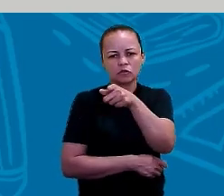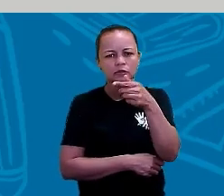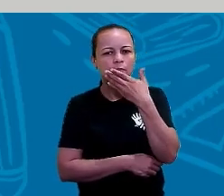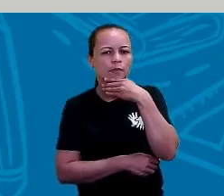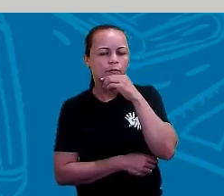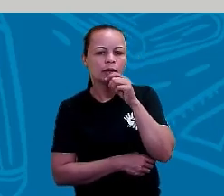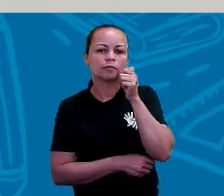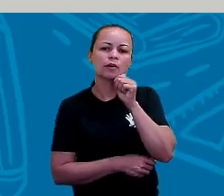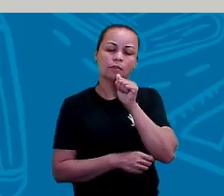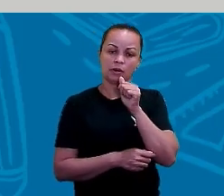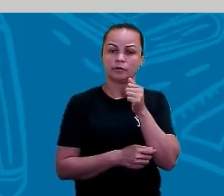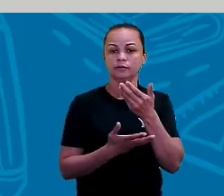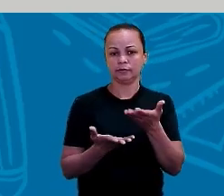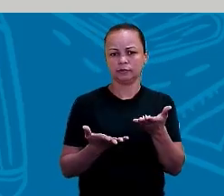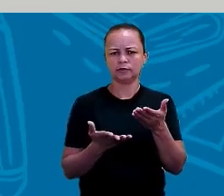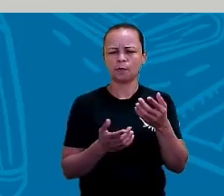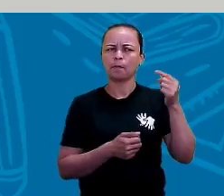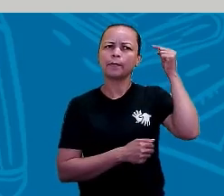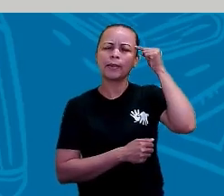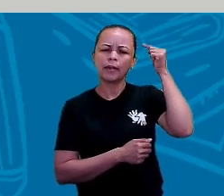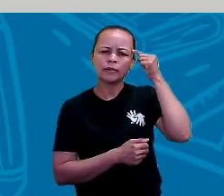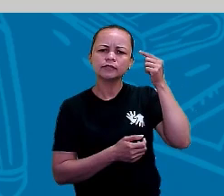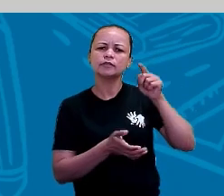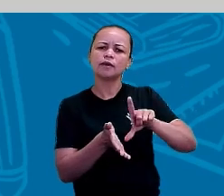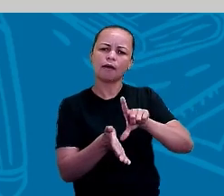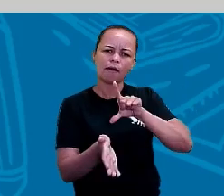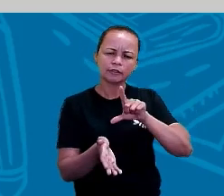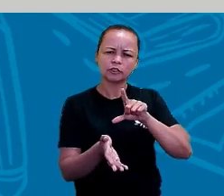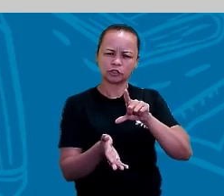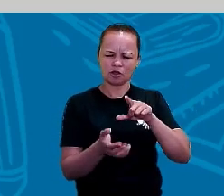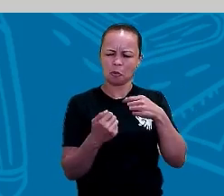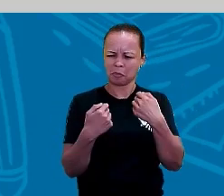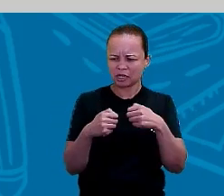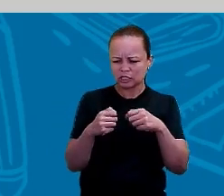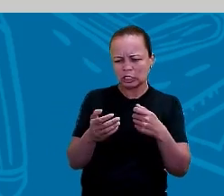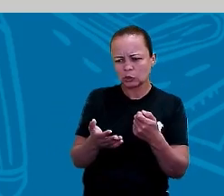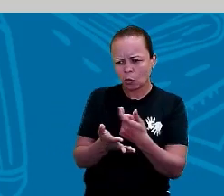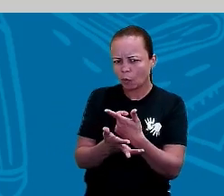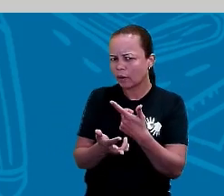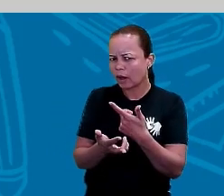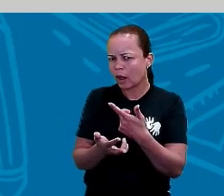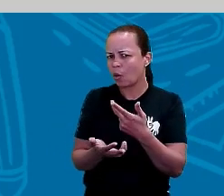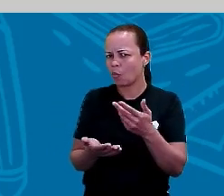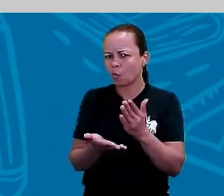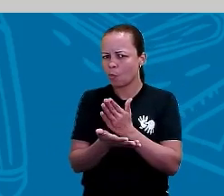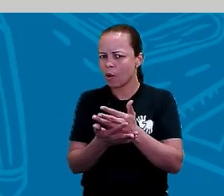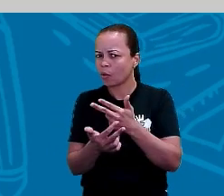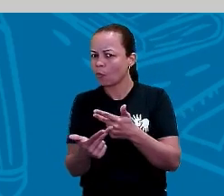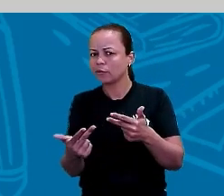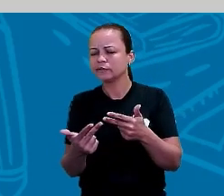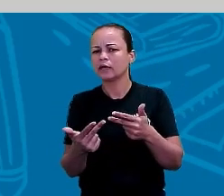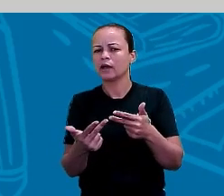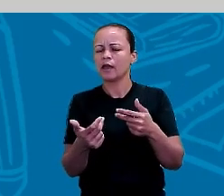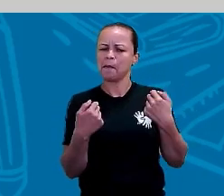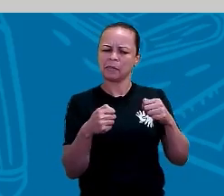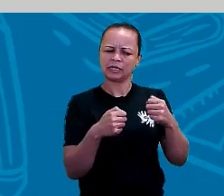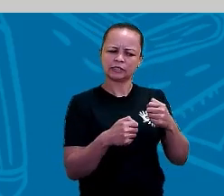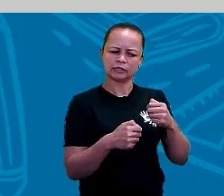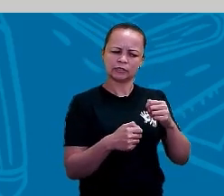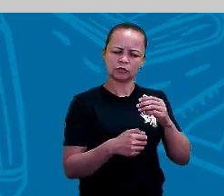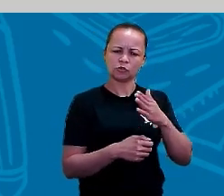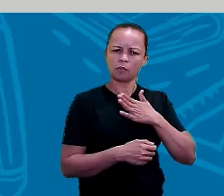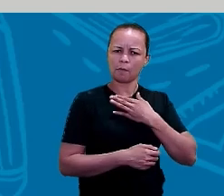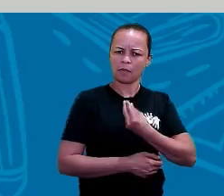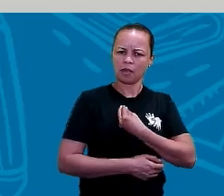mamãe, enfim. Se pergunte, eu necessito mesmo disso? Se pergunte, é essencial para a minha vida ter aquilo